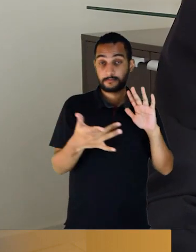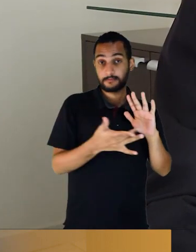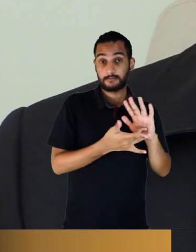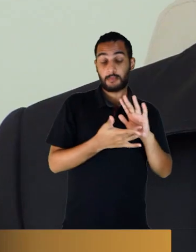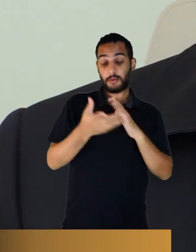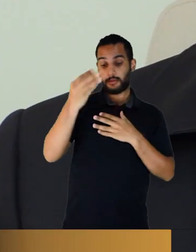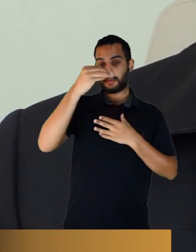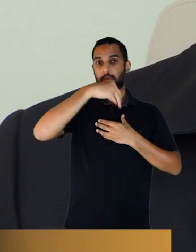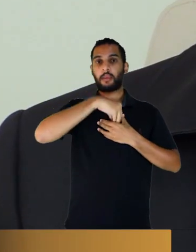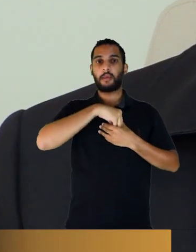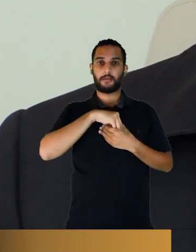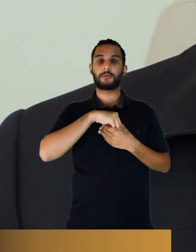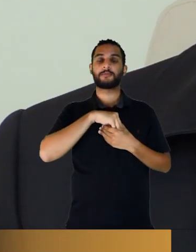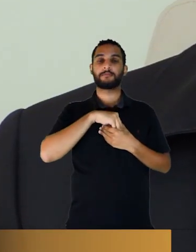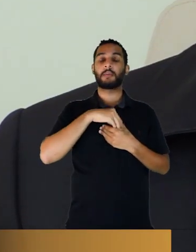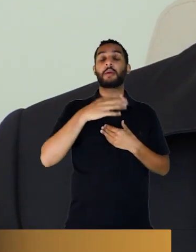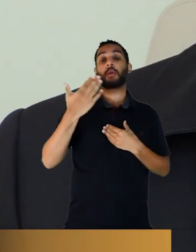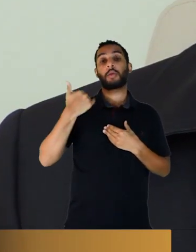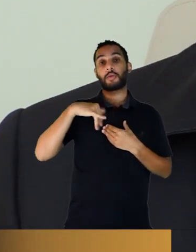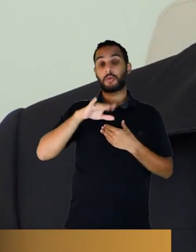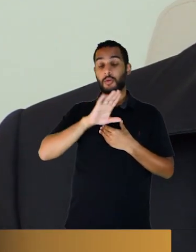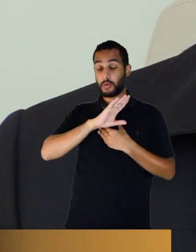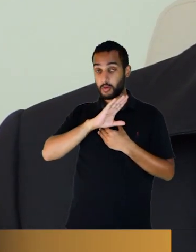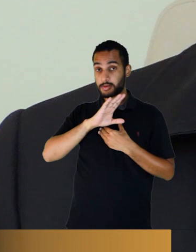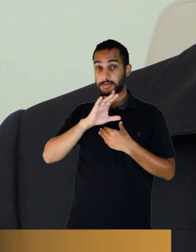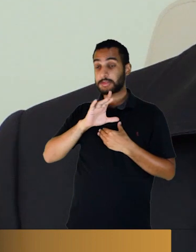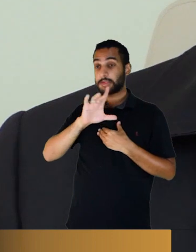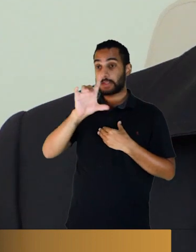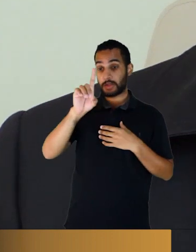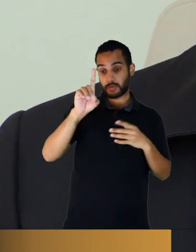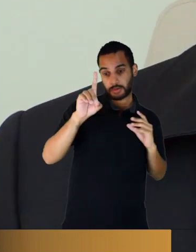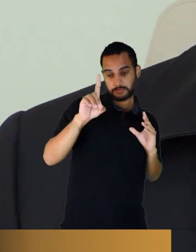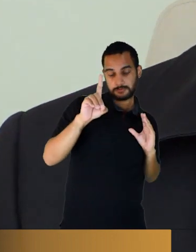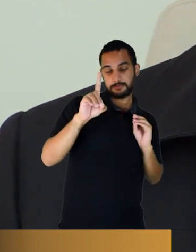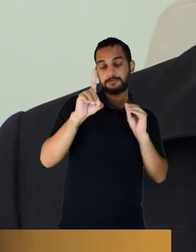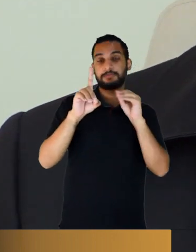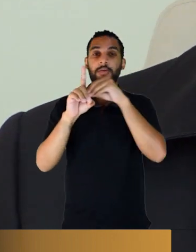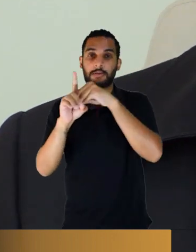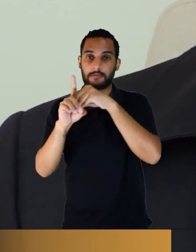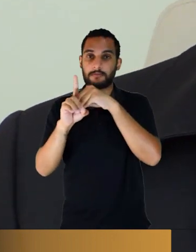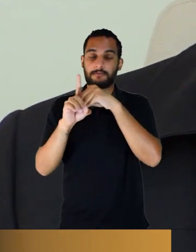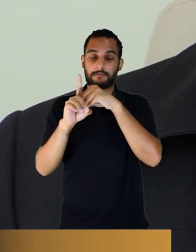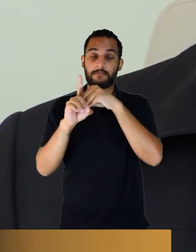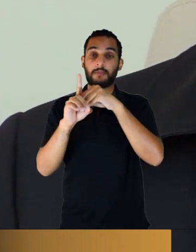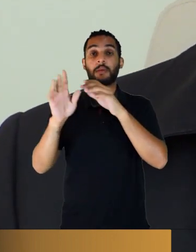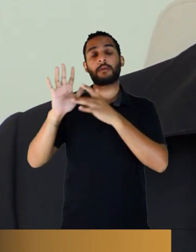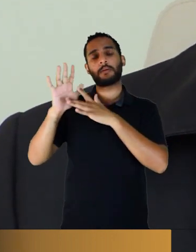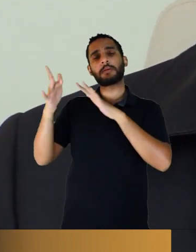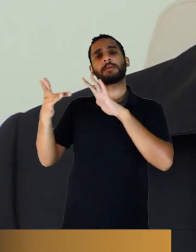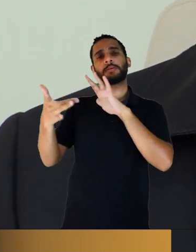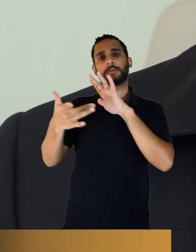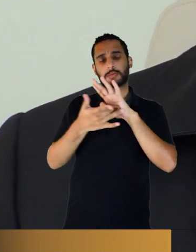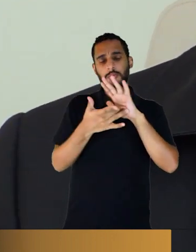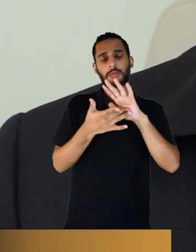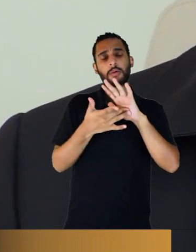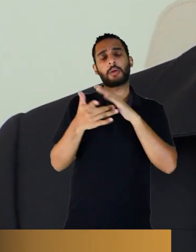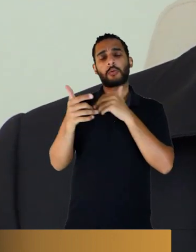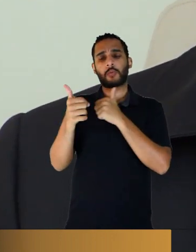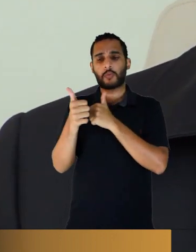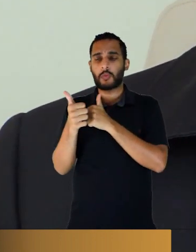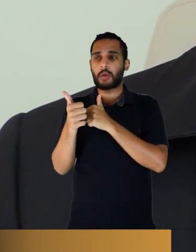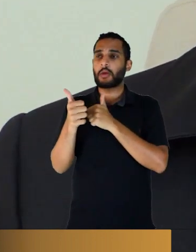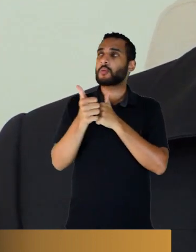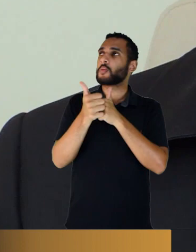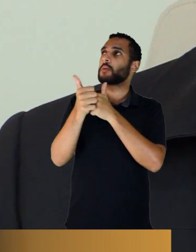Eucaristia, Cristo em nós e nós em Cristo. E Cristo nos